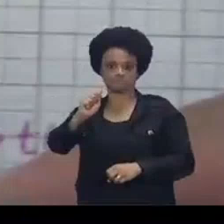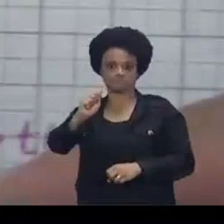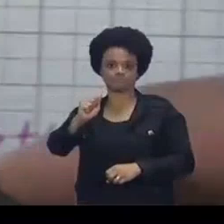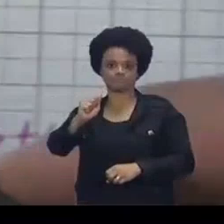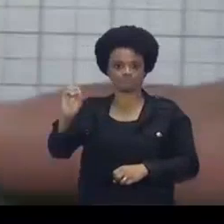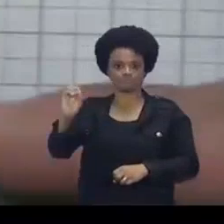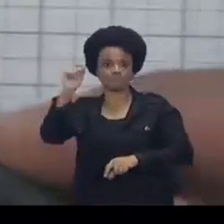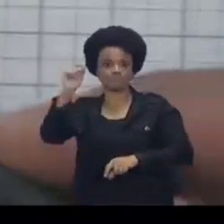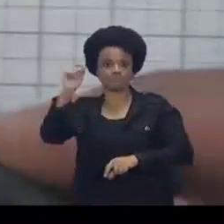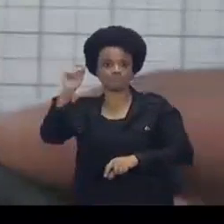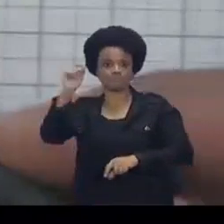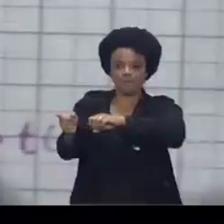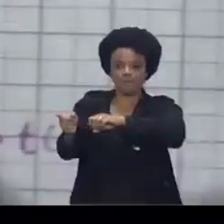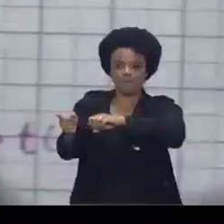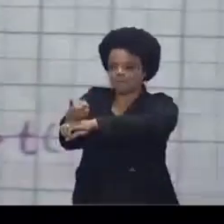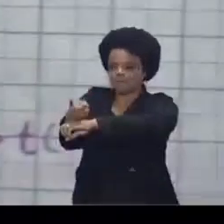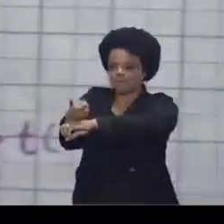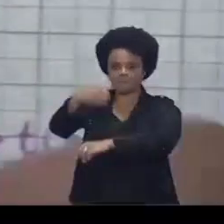caso? A velocidade média